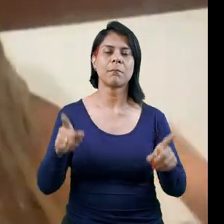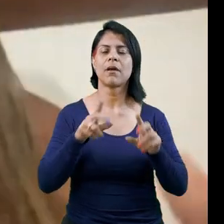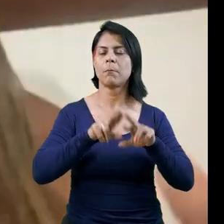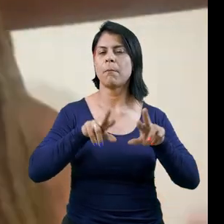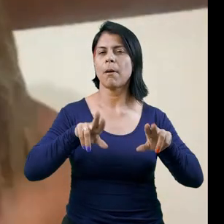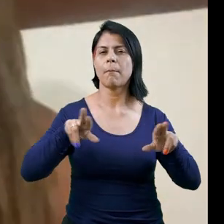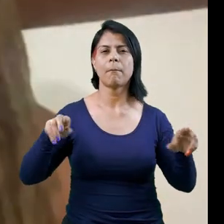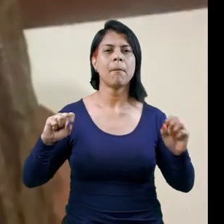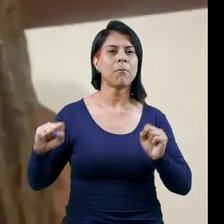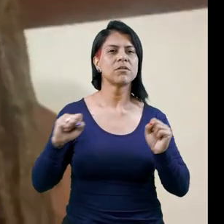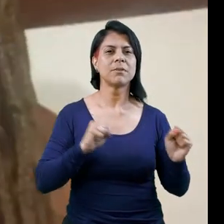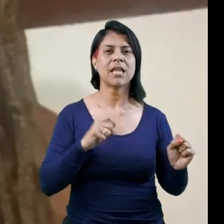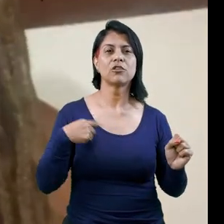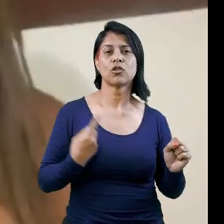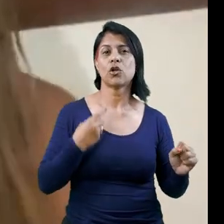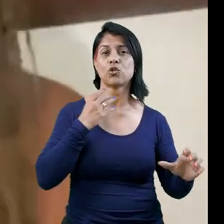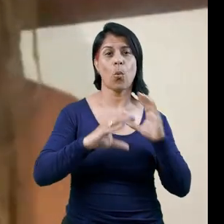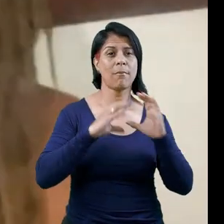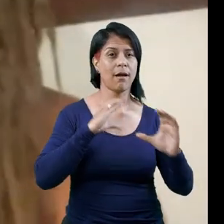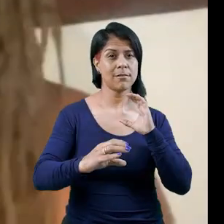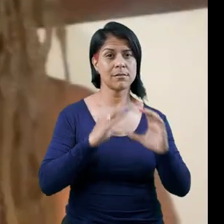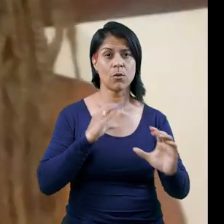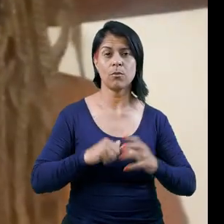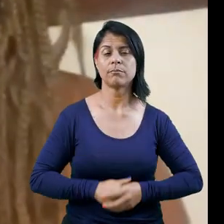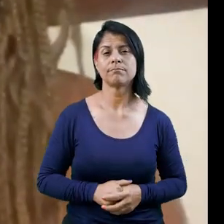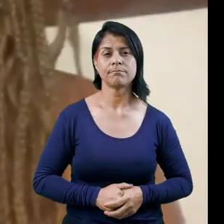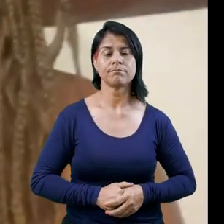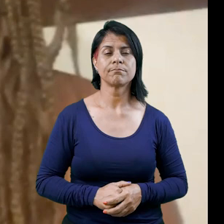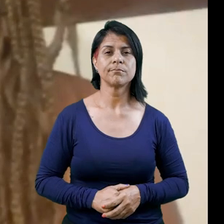múltiplas possibilidades de comunicação. Então,